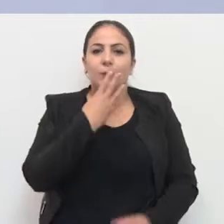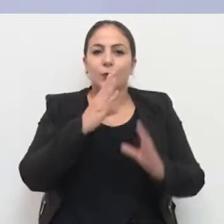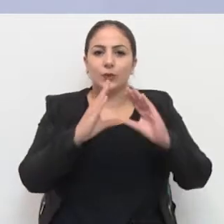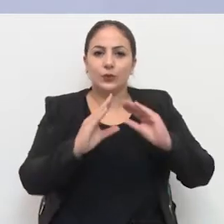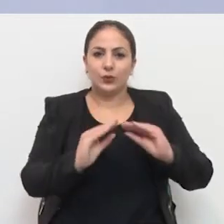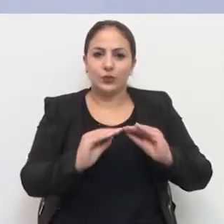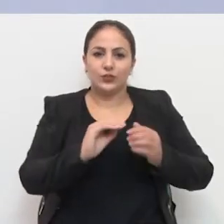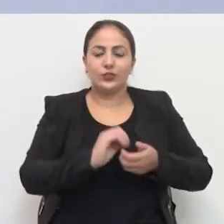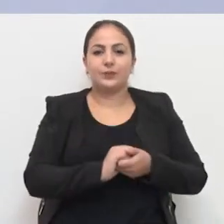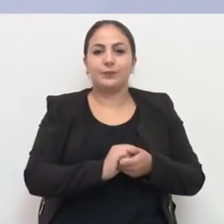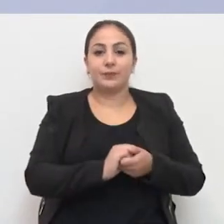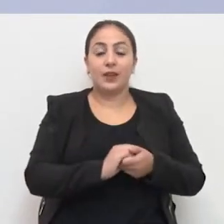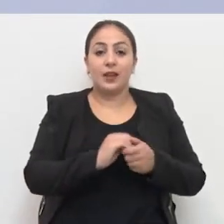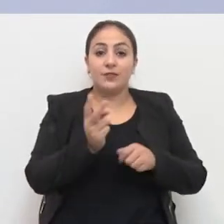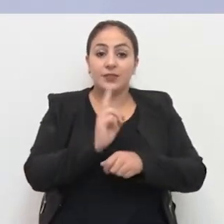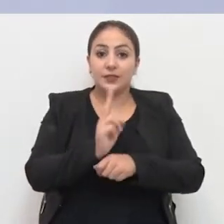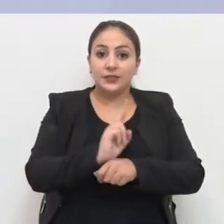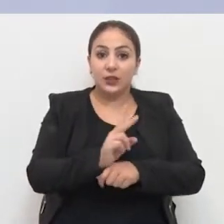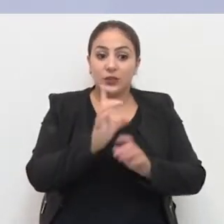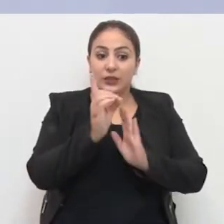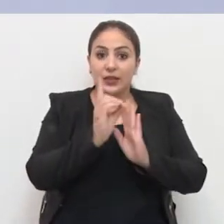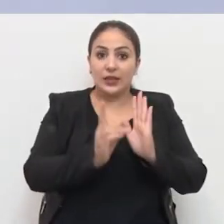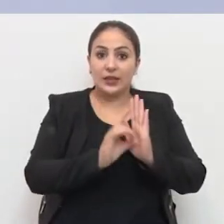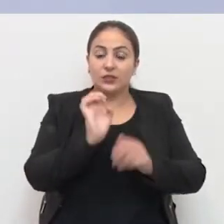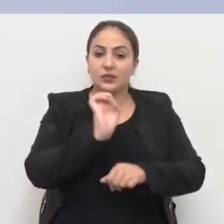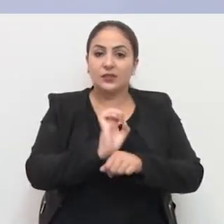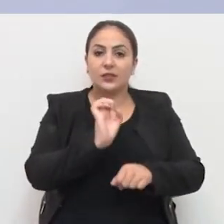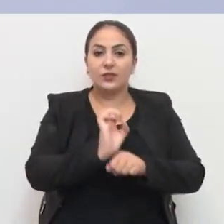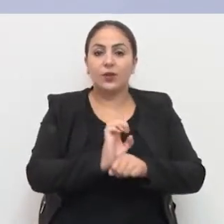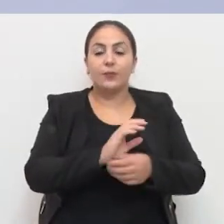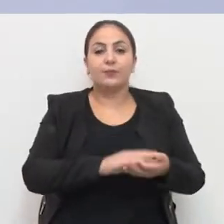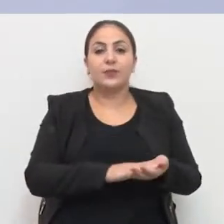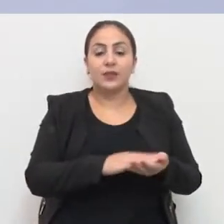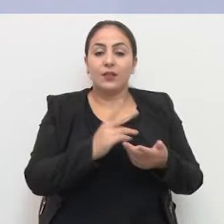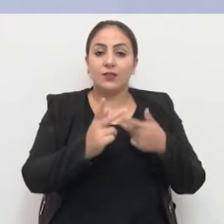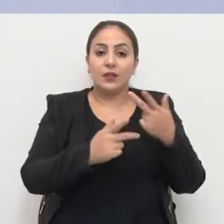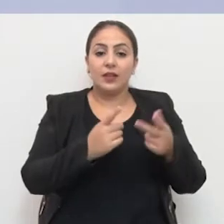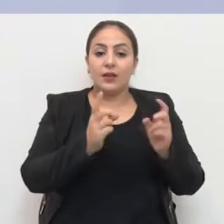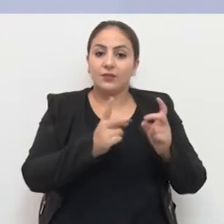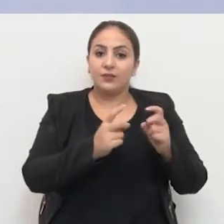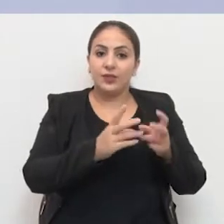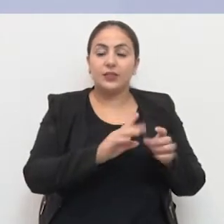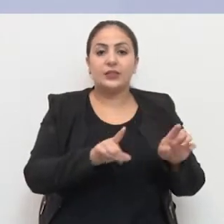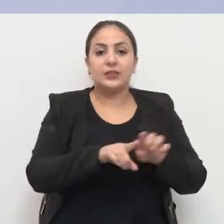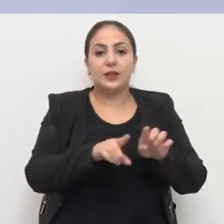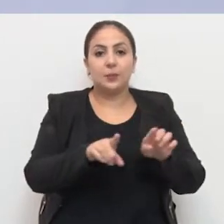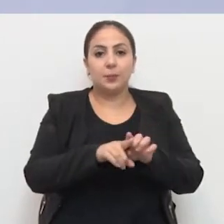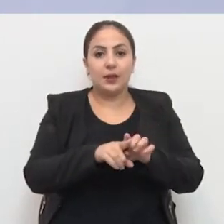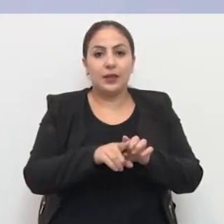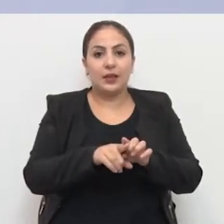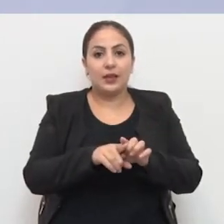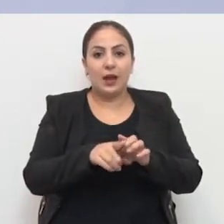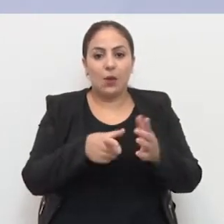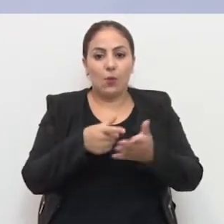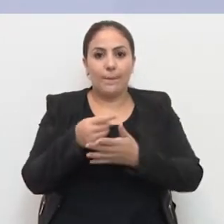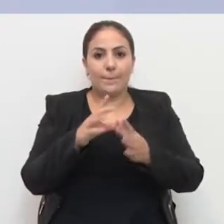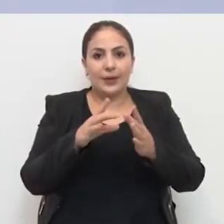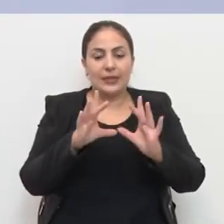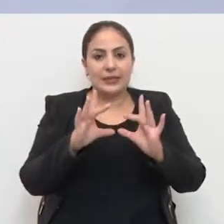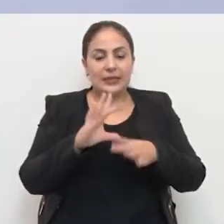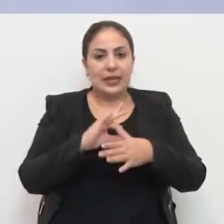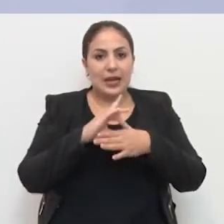Boa noite. Fiscalização do decreto estadual que restringe a venda e o manuseio de carnes inicia